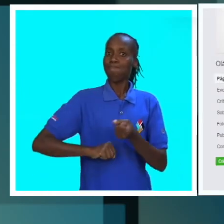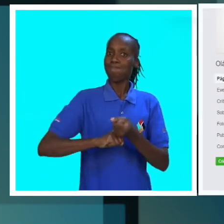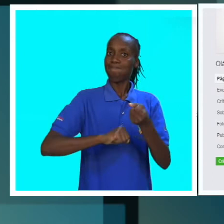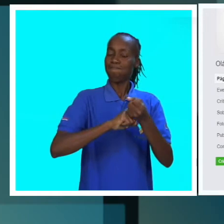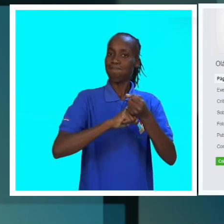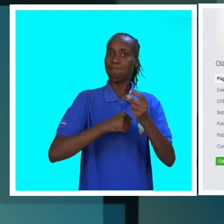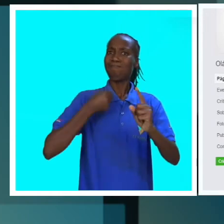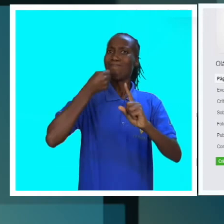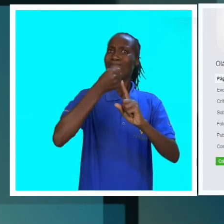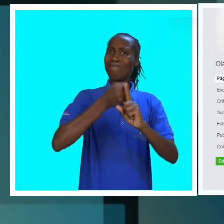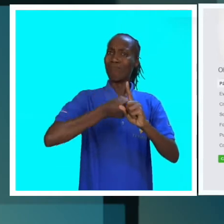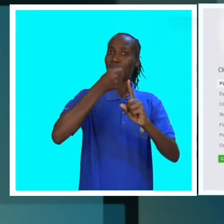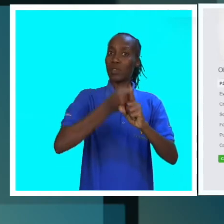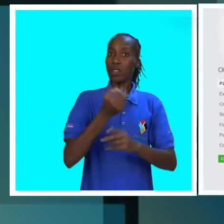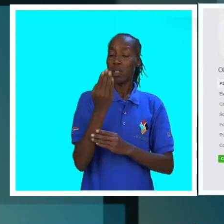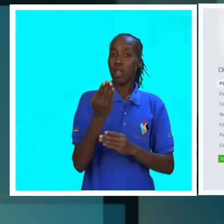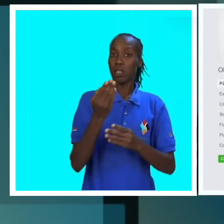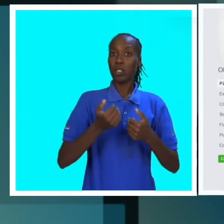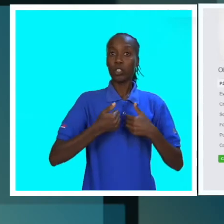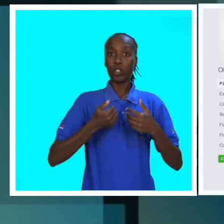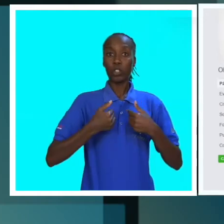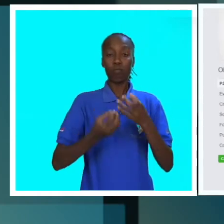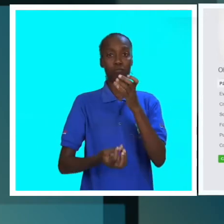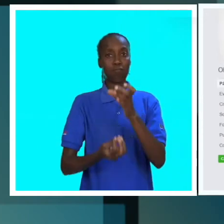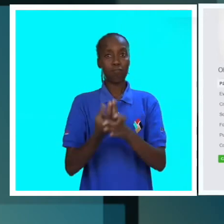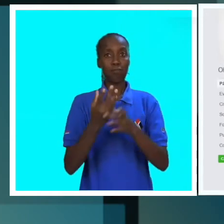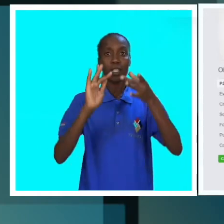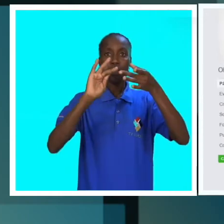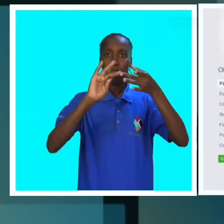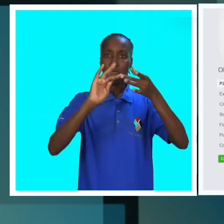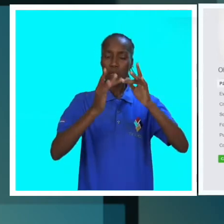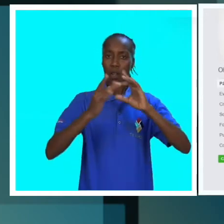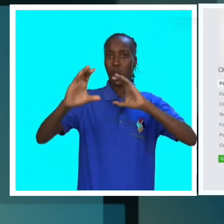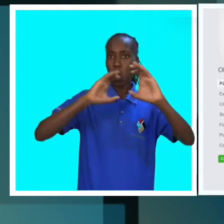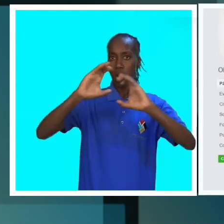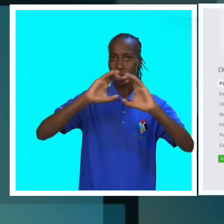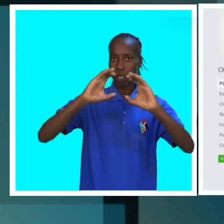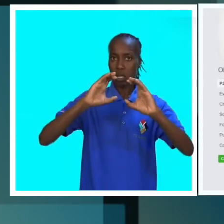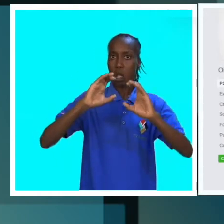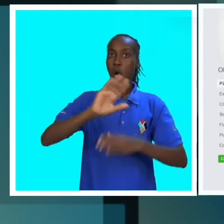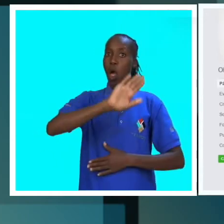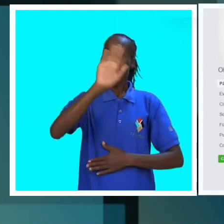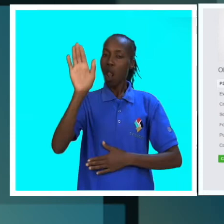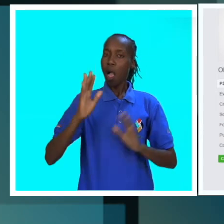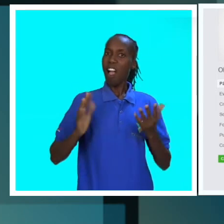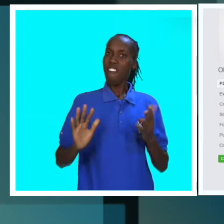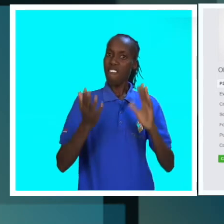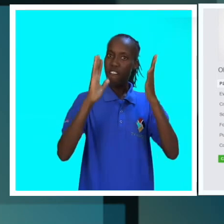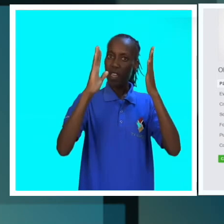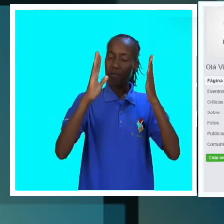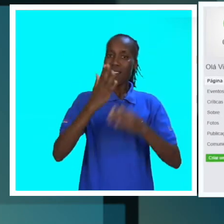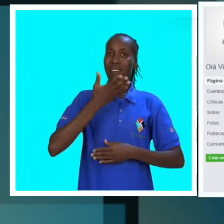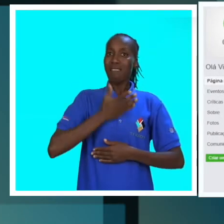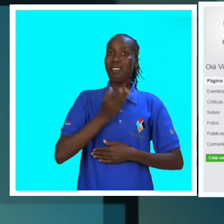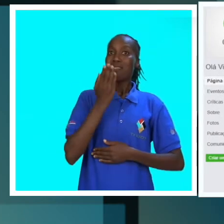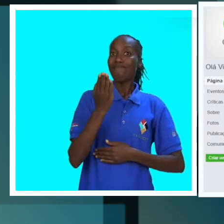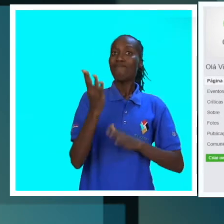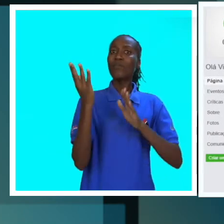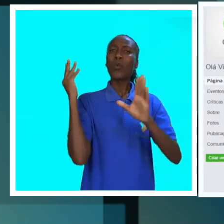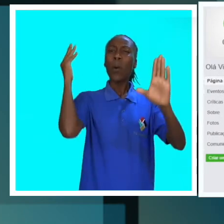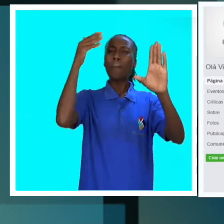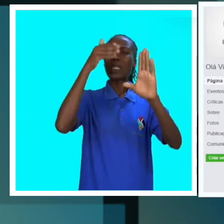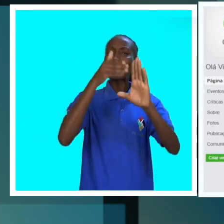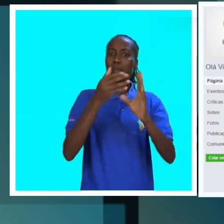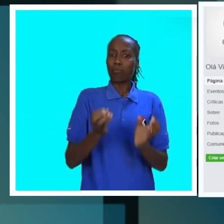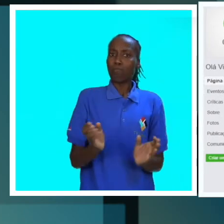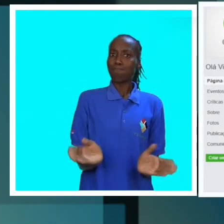esta jovem criou uma plataforma de comunicação denominada Olá Vida, com finalidade de